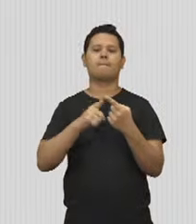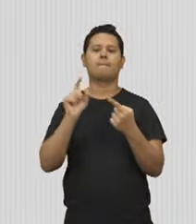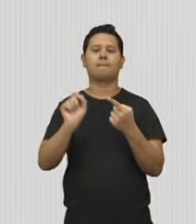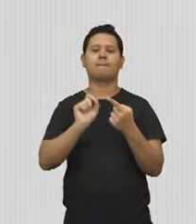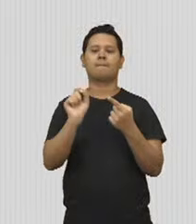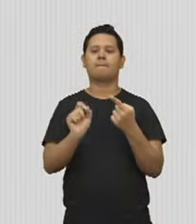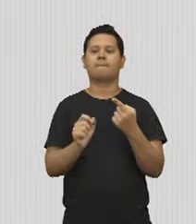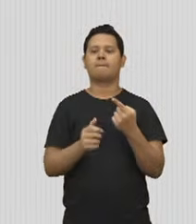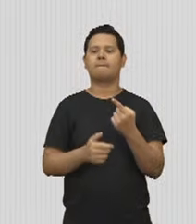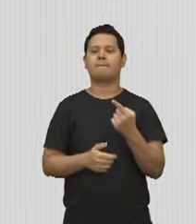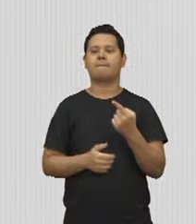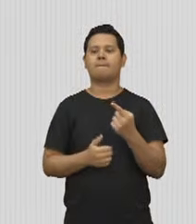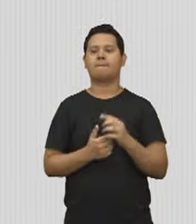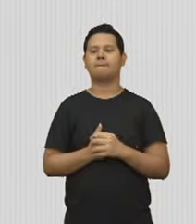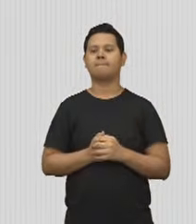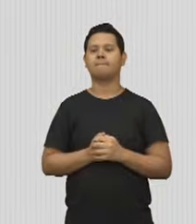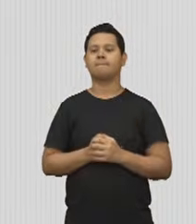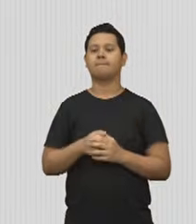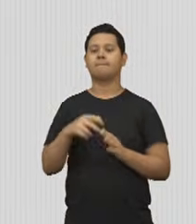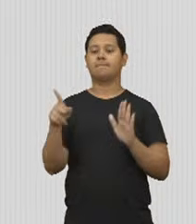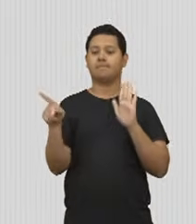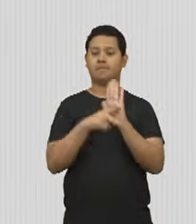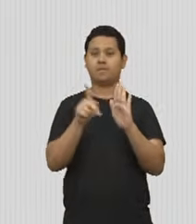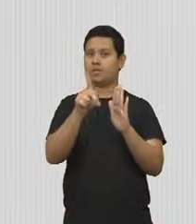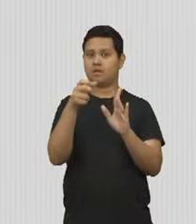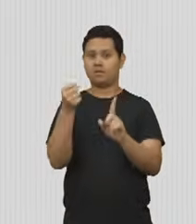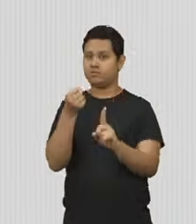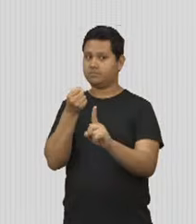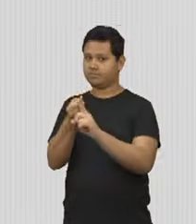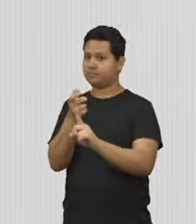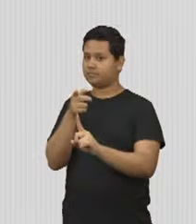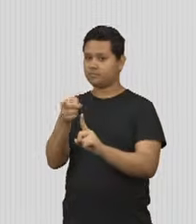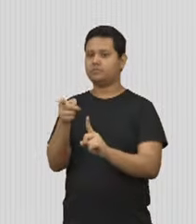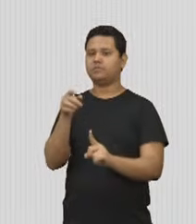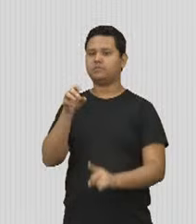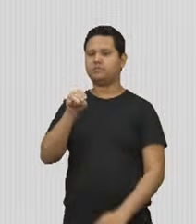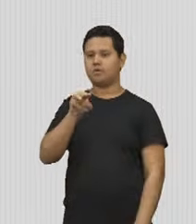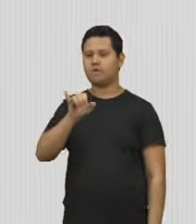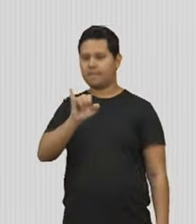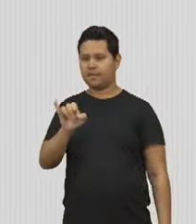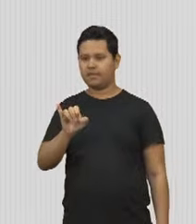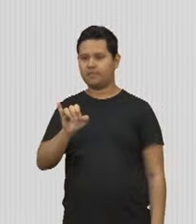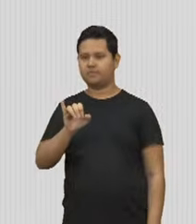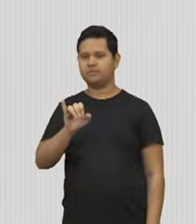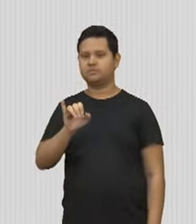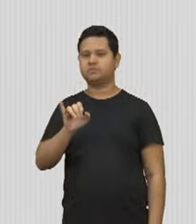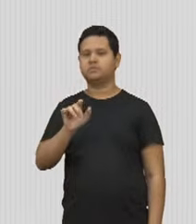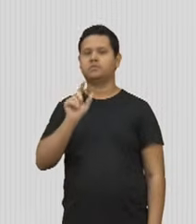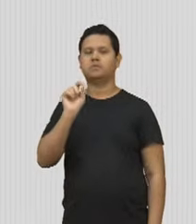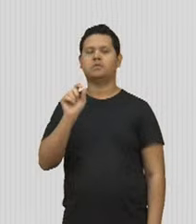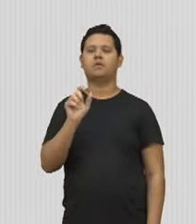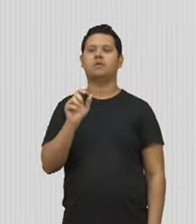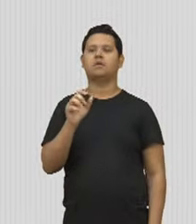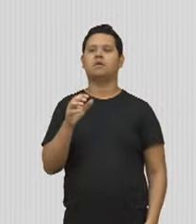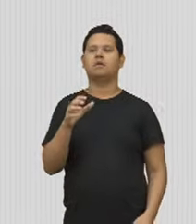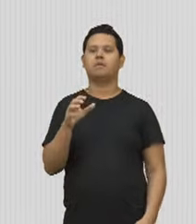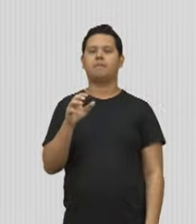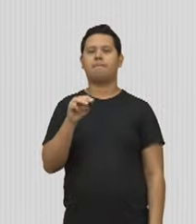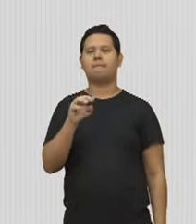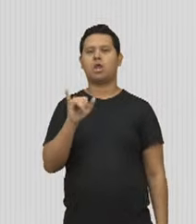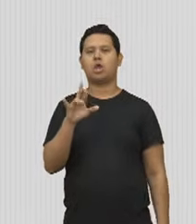importante mencionar, que esse projeto aqui, ele não afeta diretamente o MEI, que no caso é o